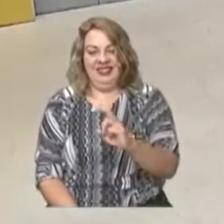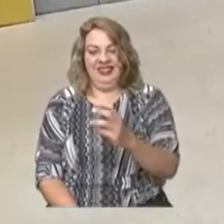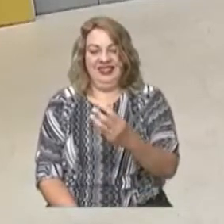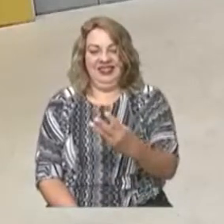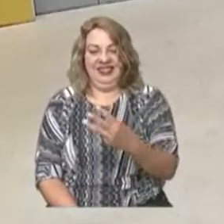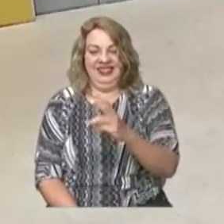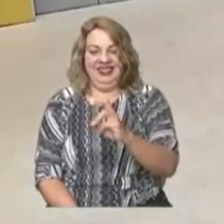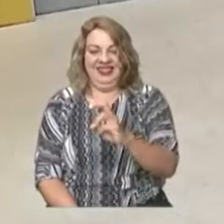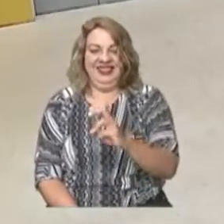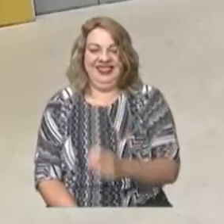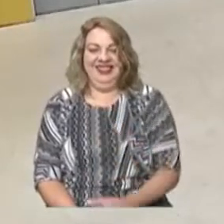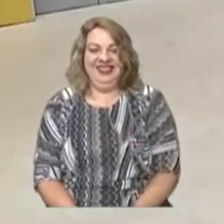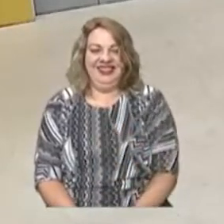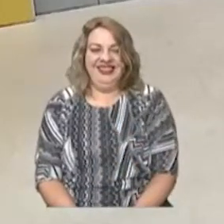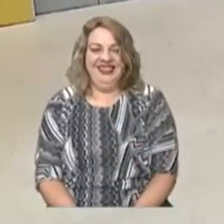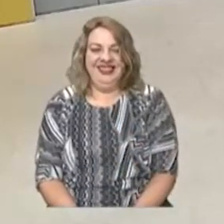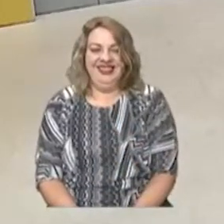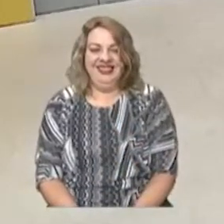35.